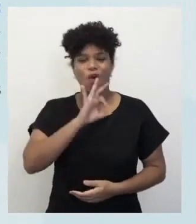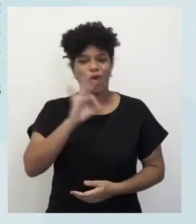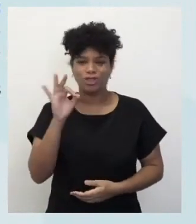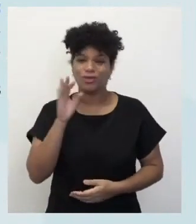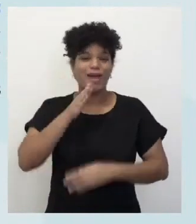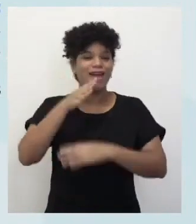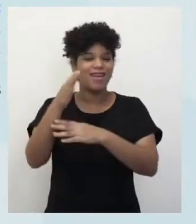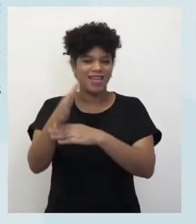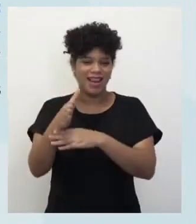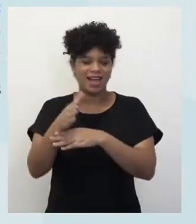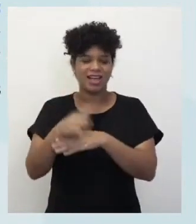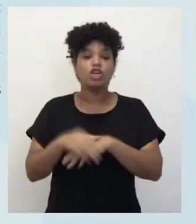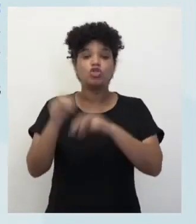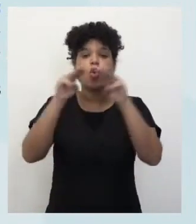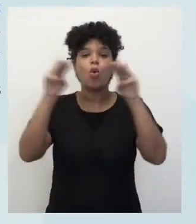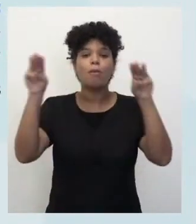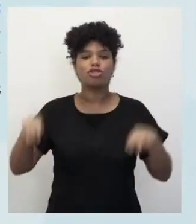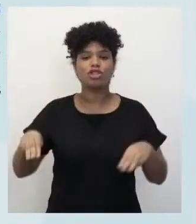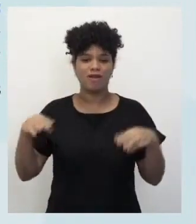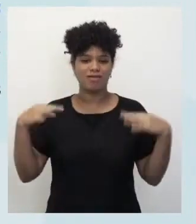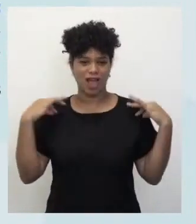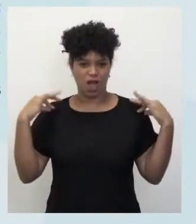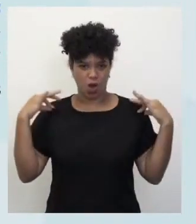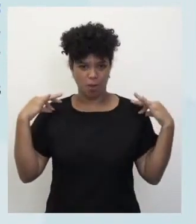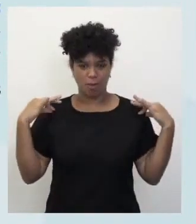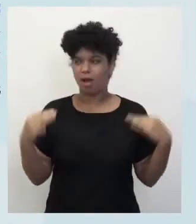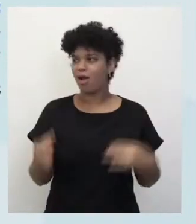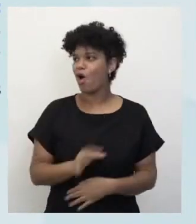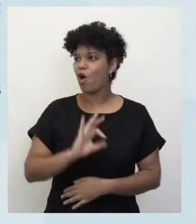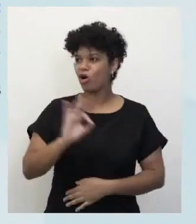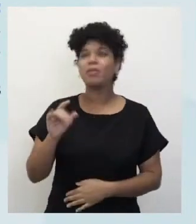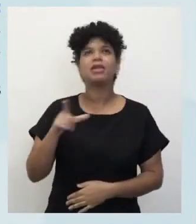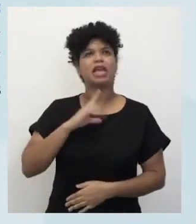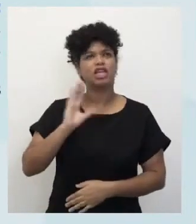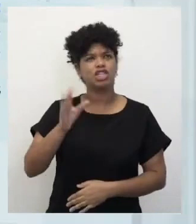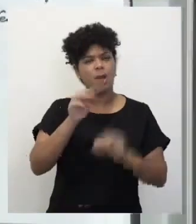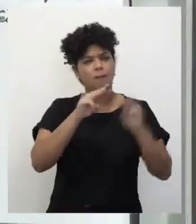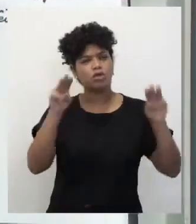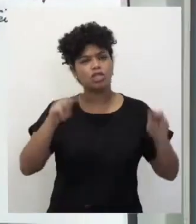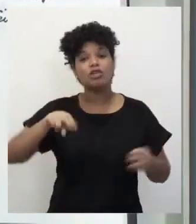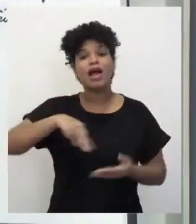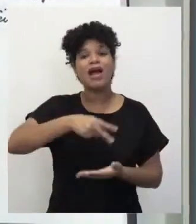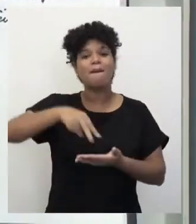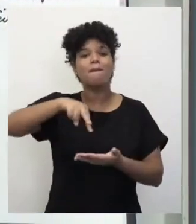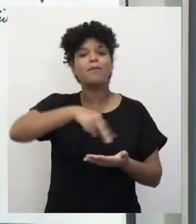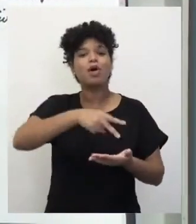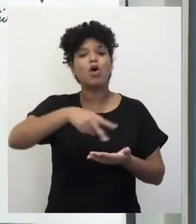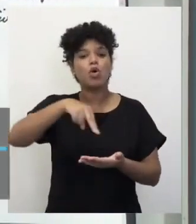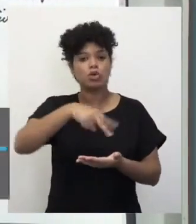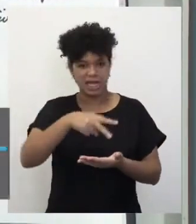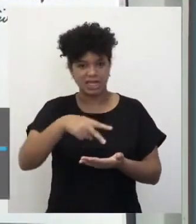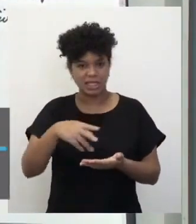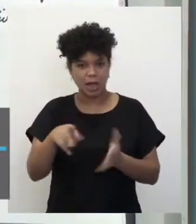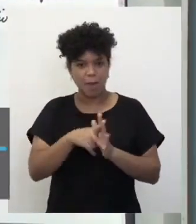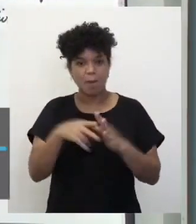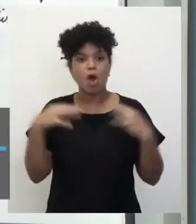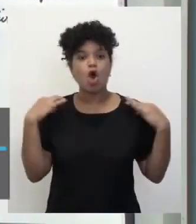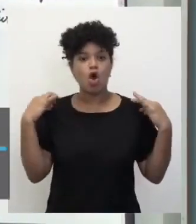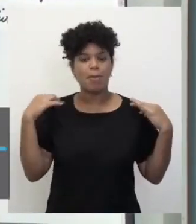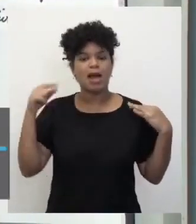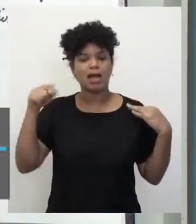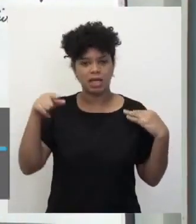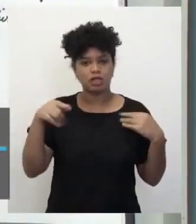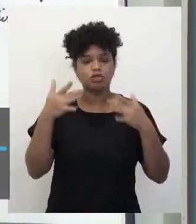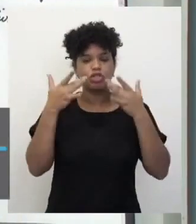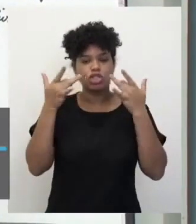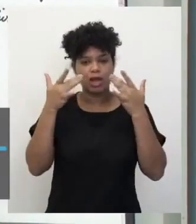no Museu do Vestuário, né? Existe um museu da dança, né, do vestuário de dança, aqui em São Paulo, no Teatro Municipal, na